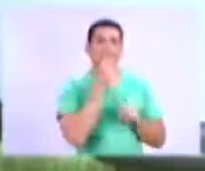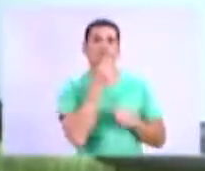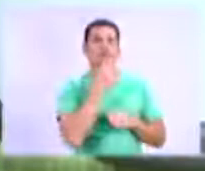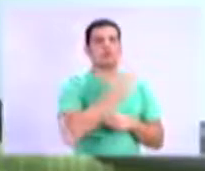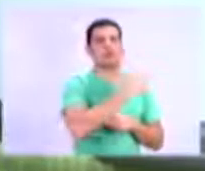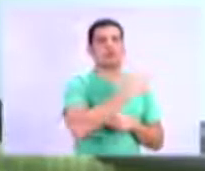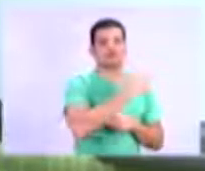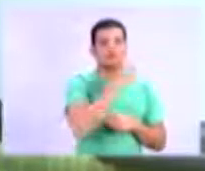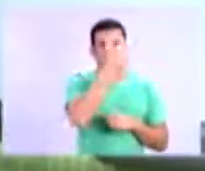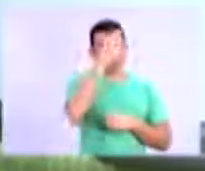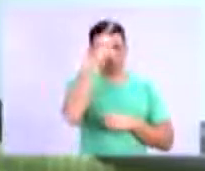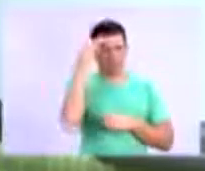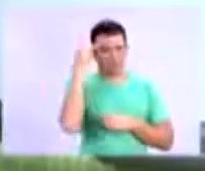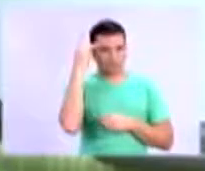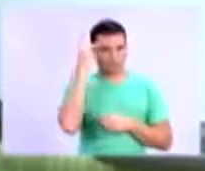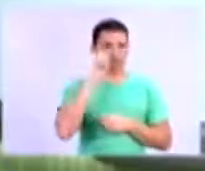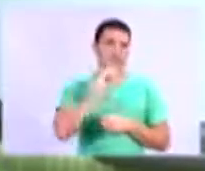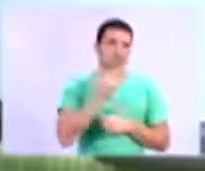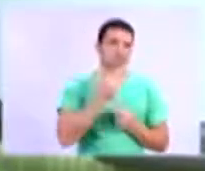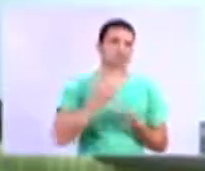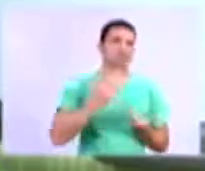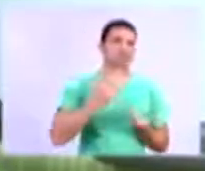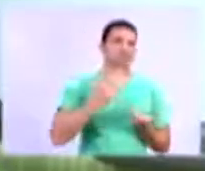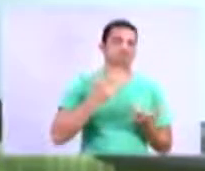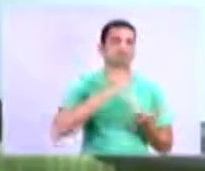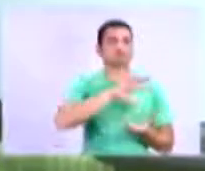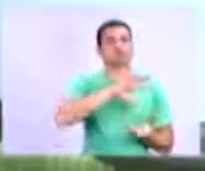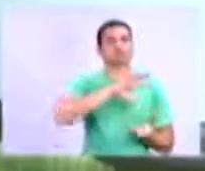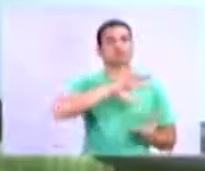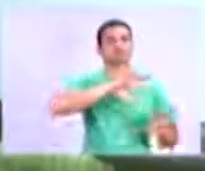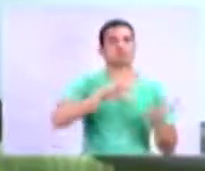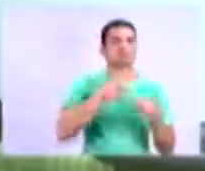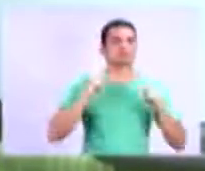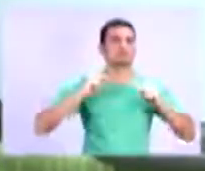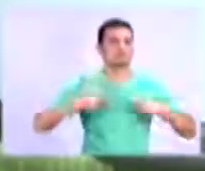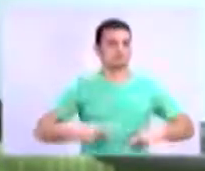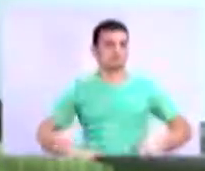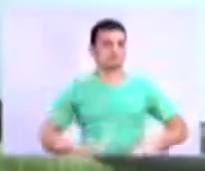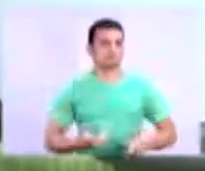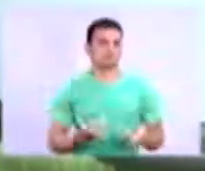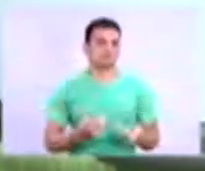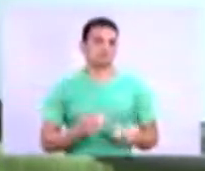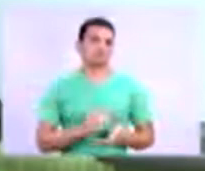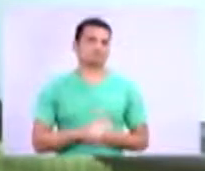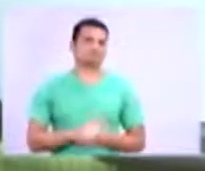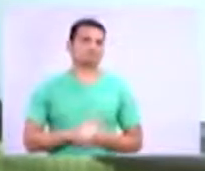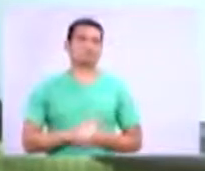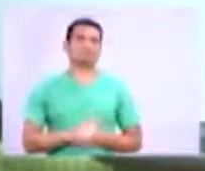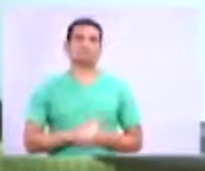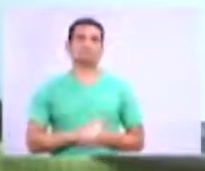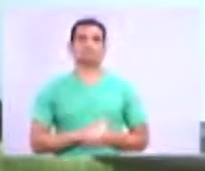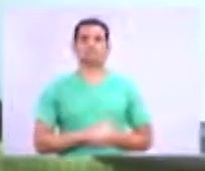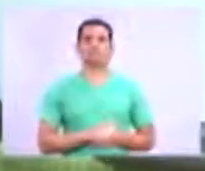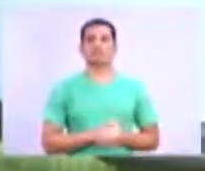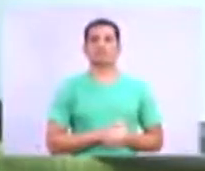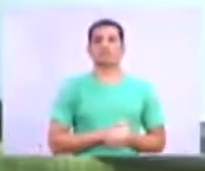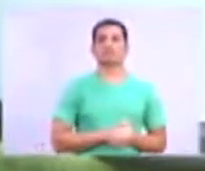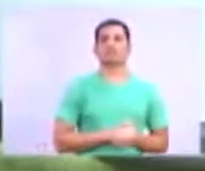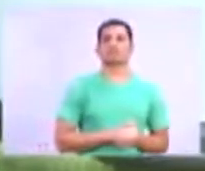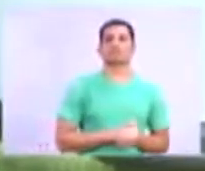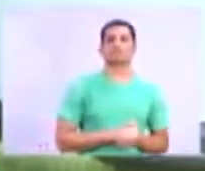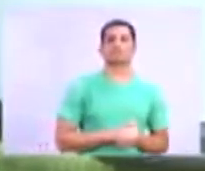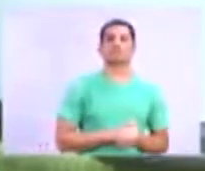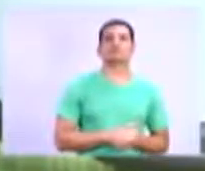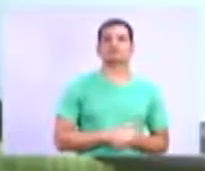humanidade. Ou seja, a minha atitude, eu posso agir para A, para B ou para C, que ela vai estar